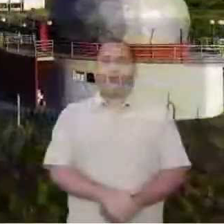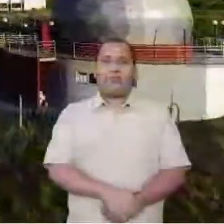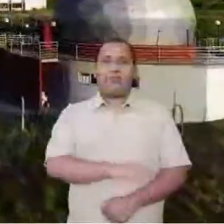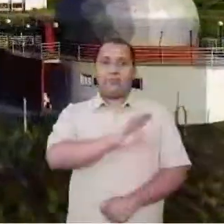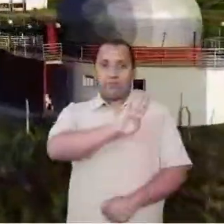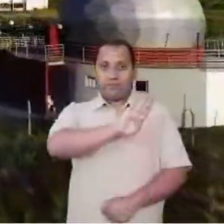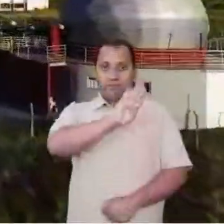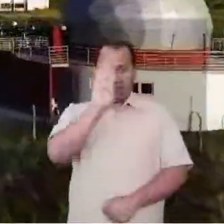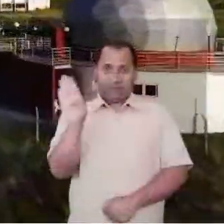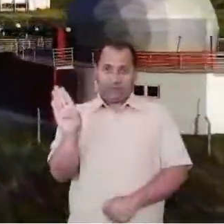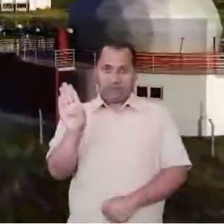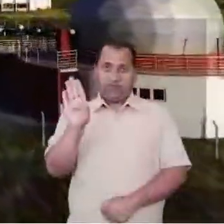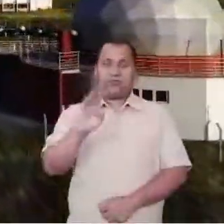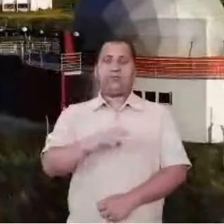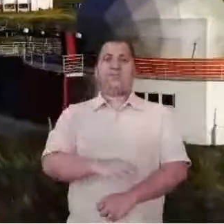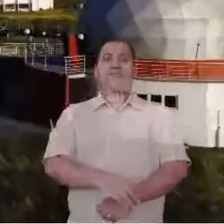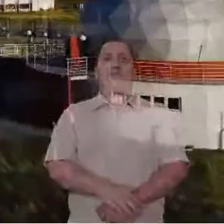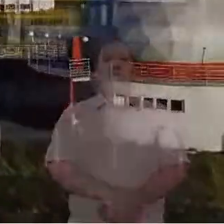Bagé.